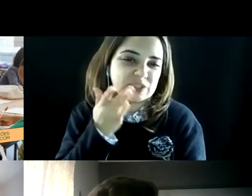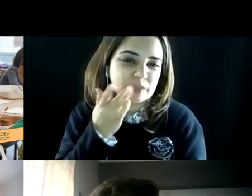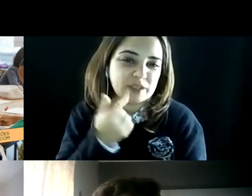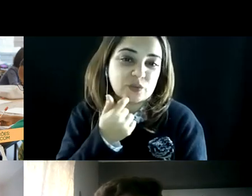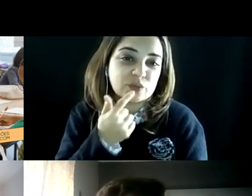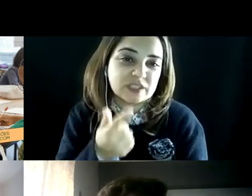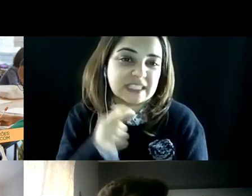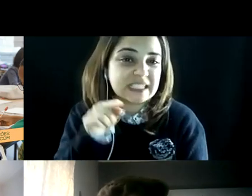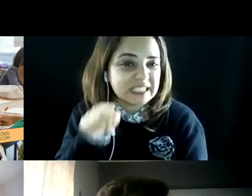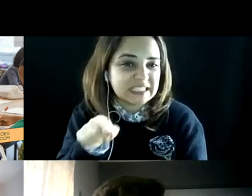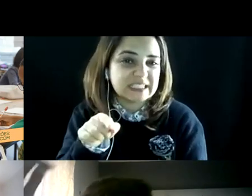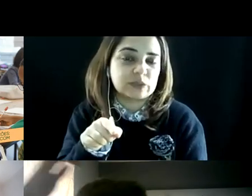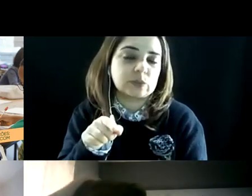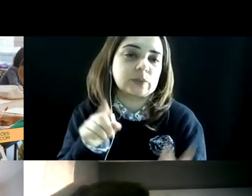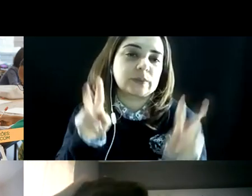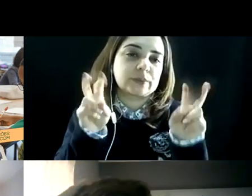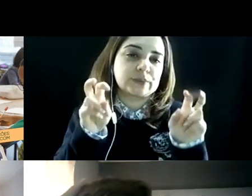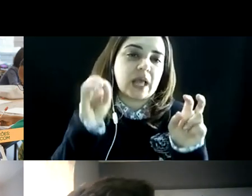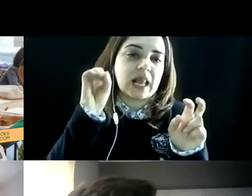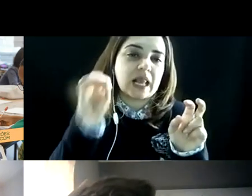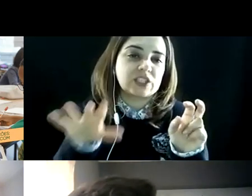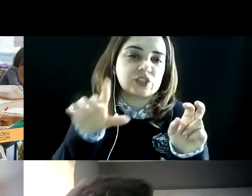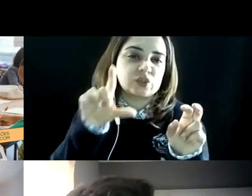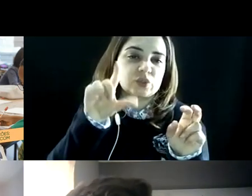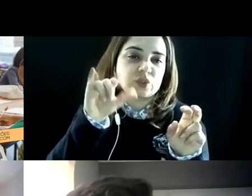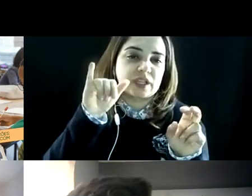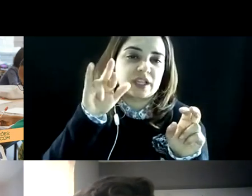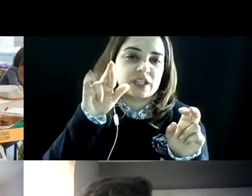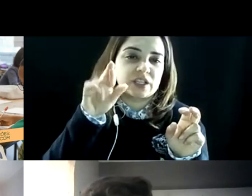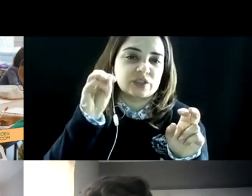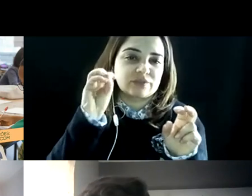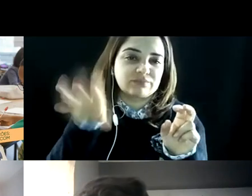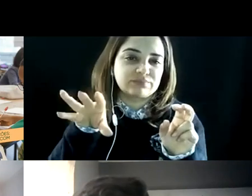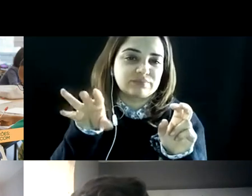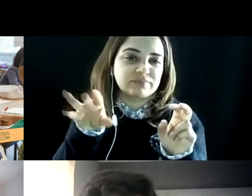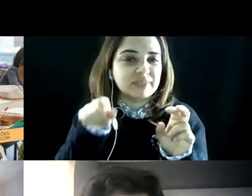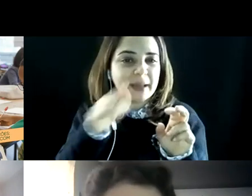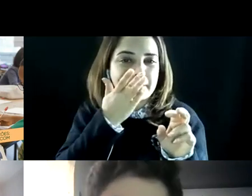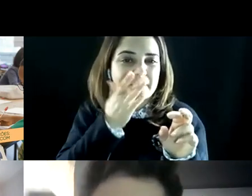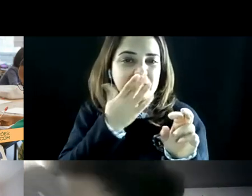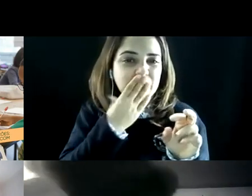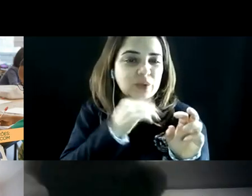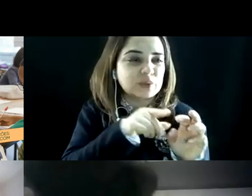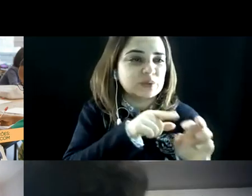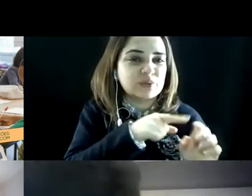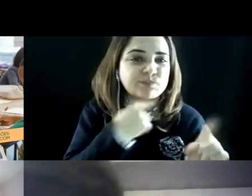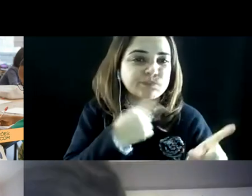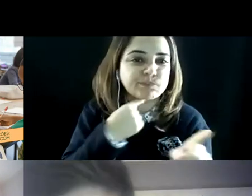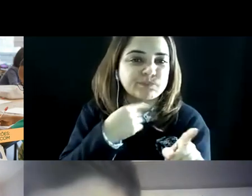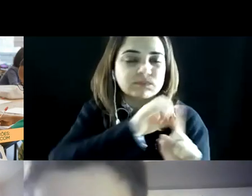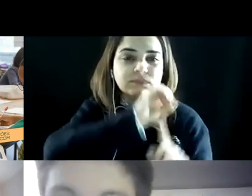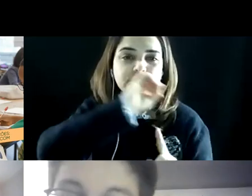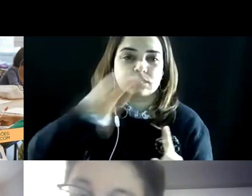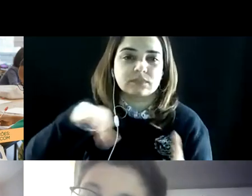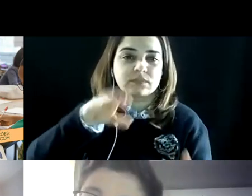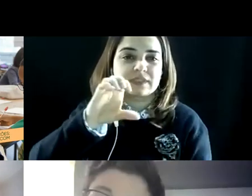mas é mesmo um bocadinho cachorro por isso, não é? Portanto, os alunos que não dão para outras coisas passam-se para os CEF e depois aquilo